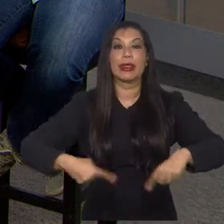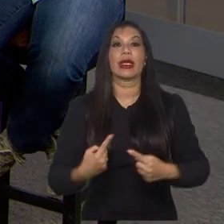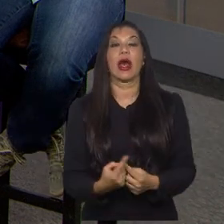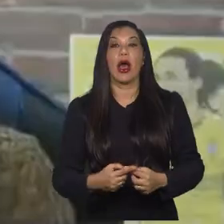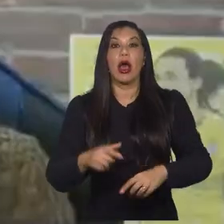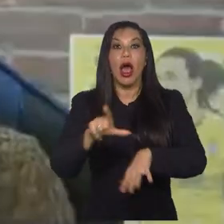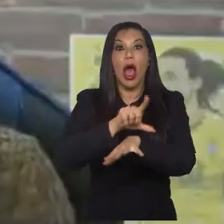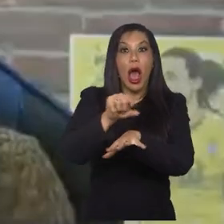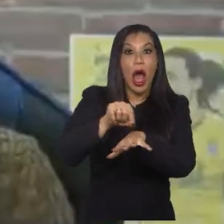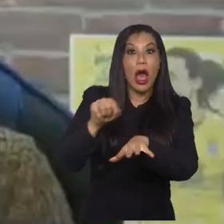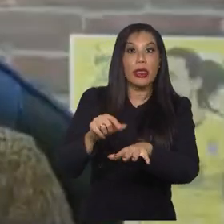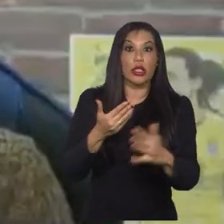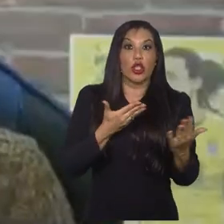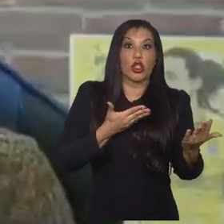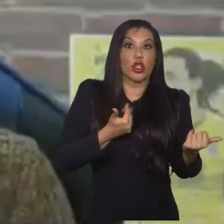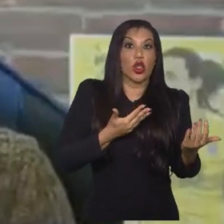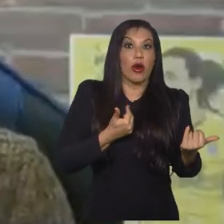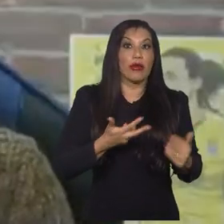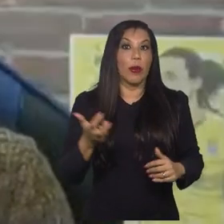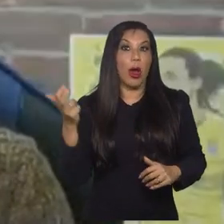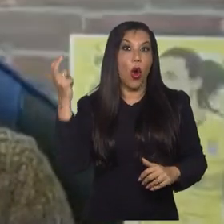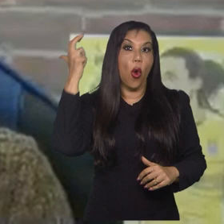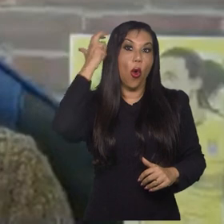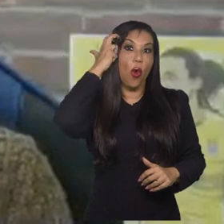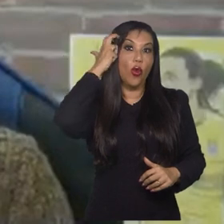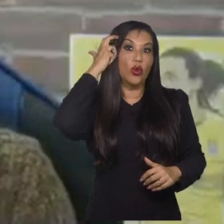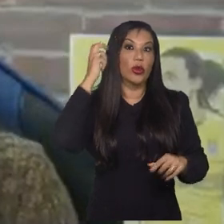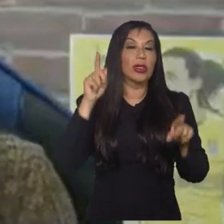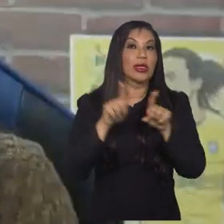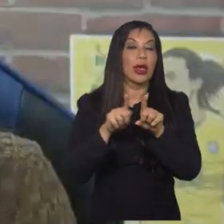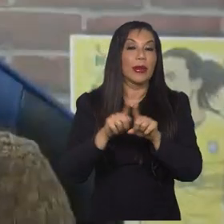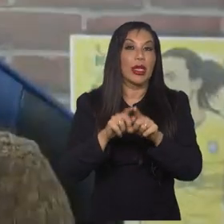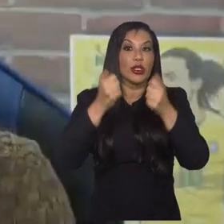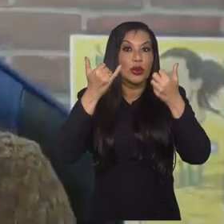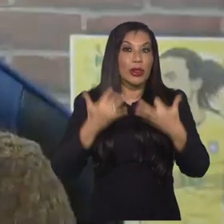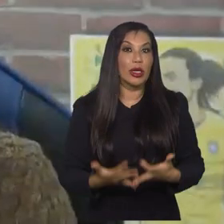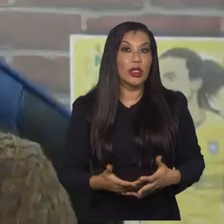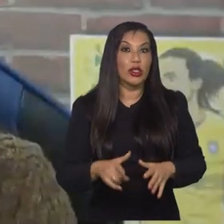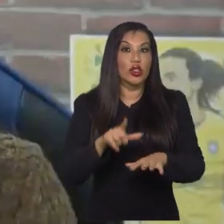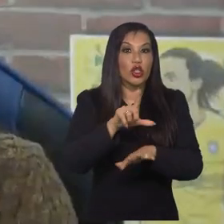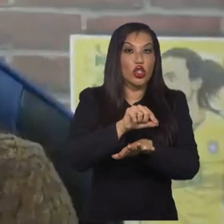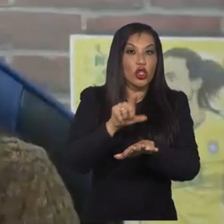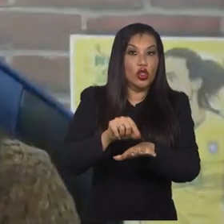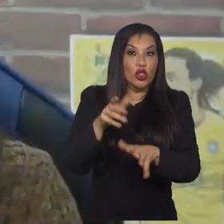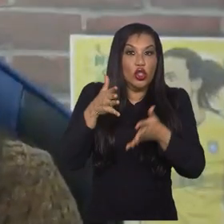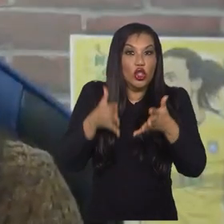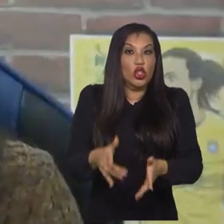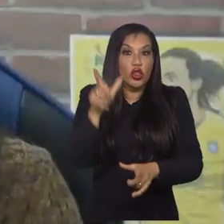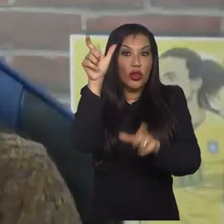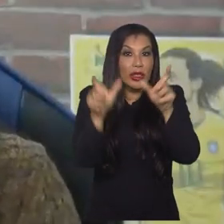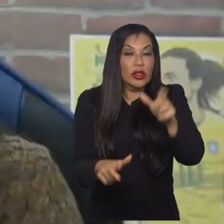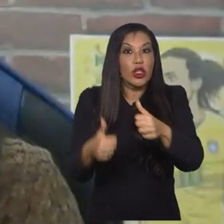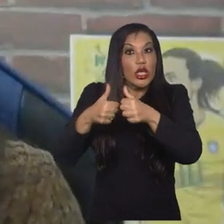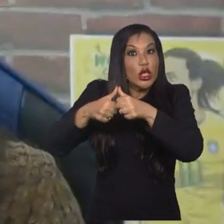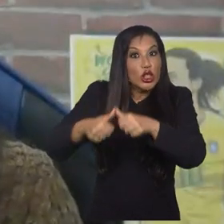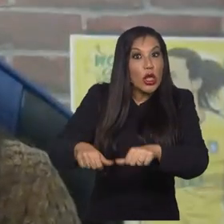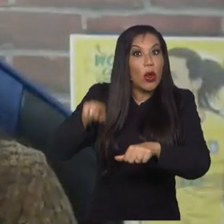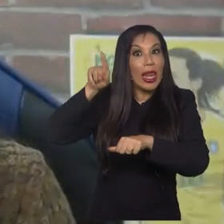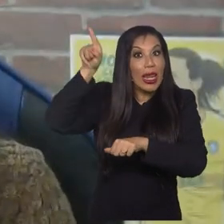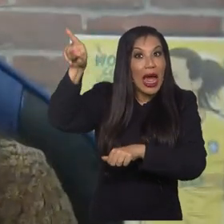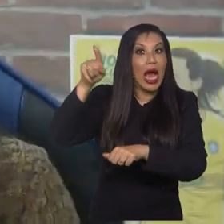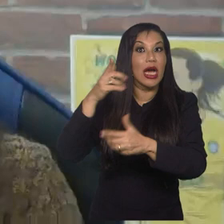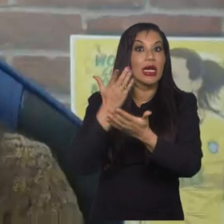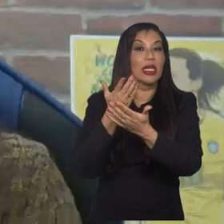atletas jovens, e aí é uma cultura que pega também, como eu falei, dessas jogadoras que estão lá nos Estados Unidos fazendo